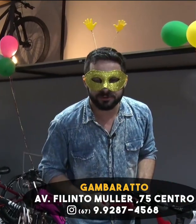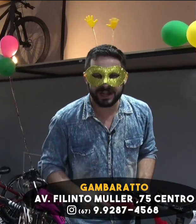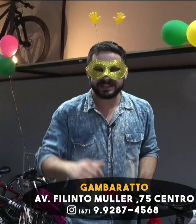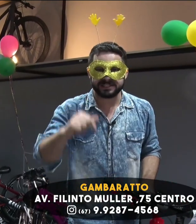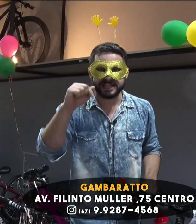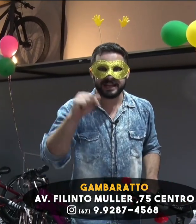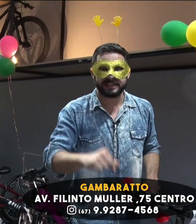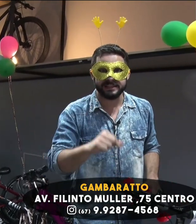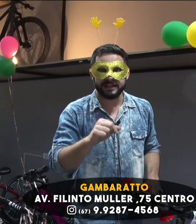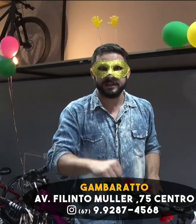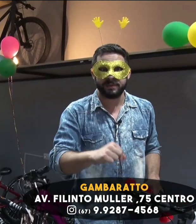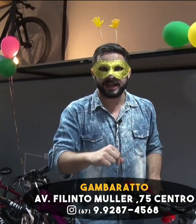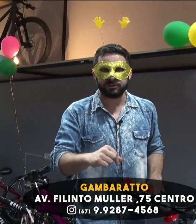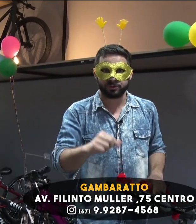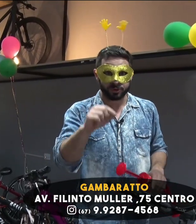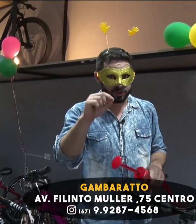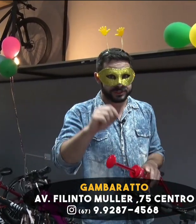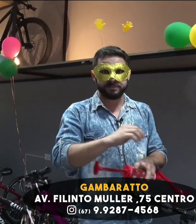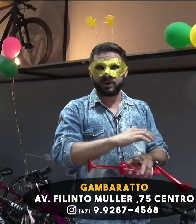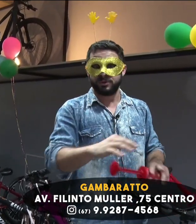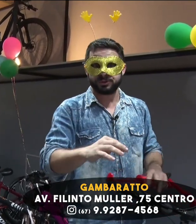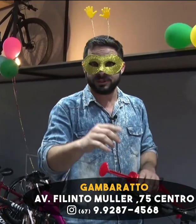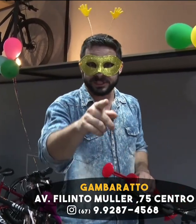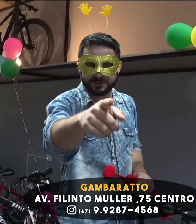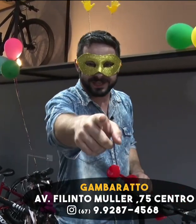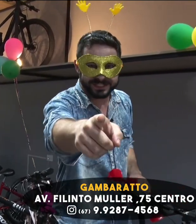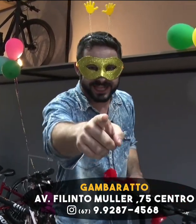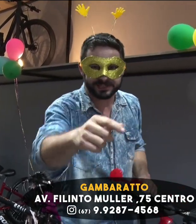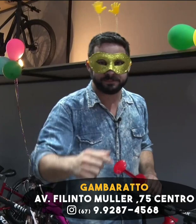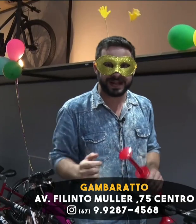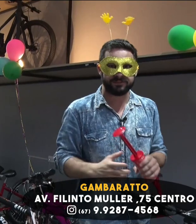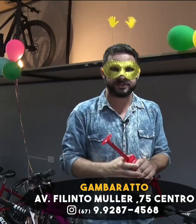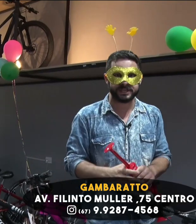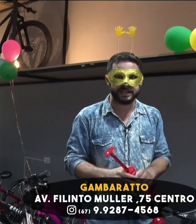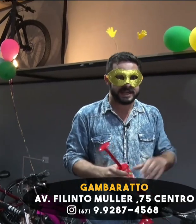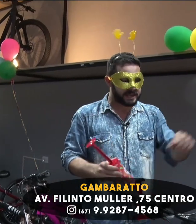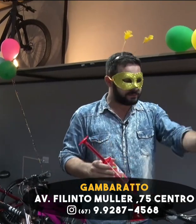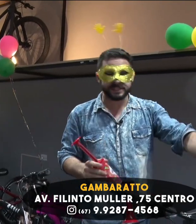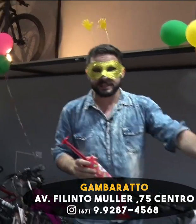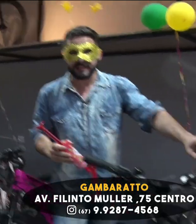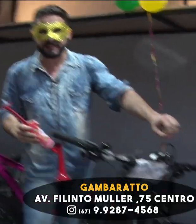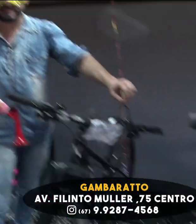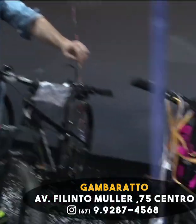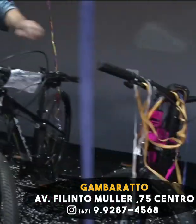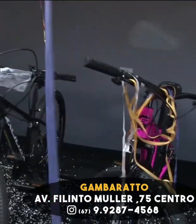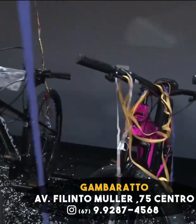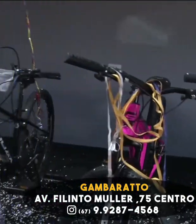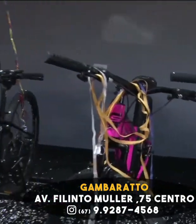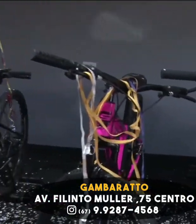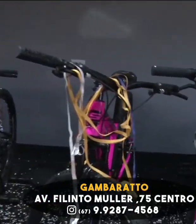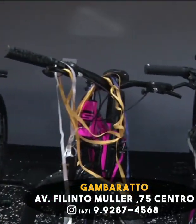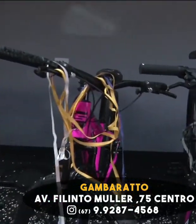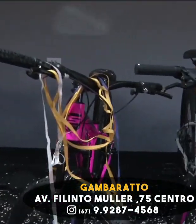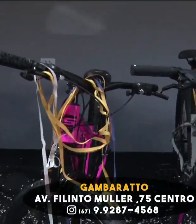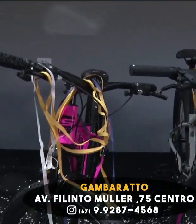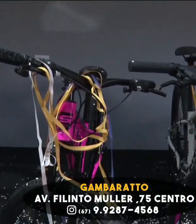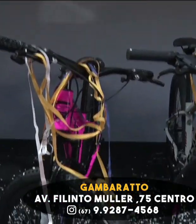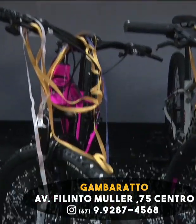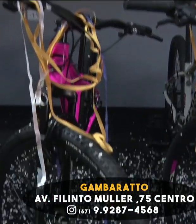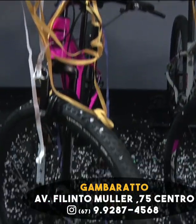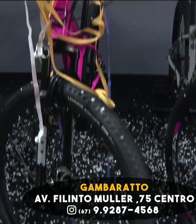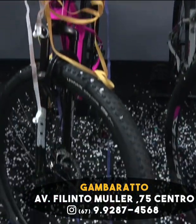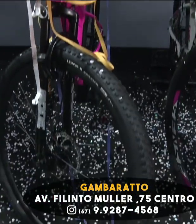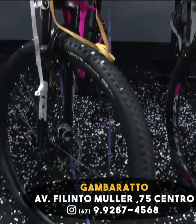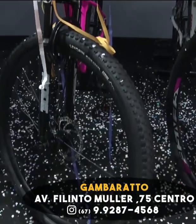Carnaval de ofertas é aqui na Gambarata. Trouxe promoções especiais para você. Bicicletas Aro 29 de